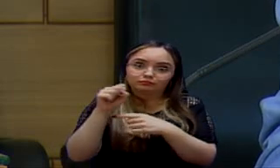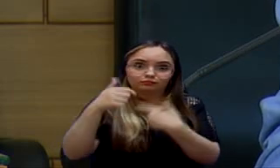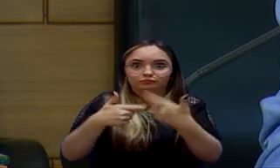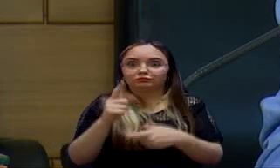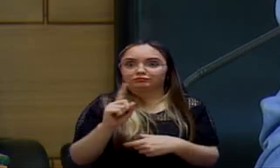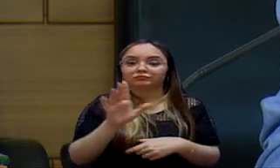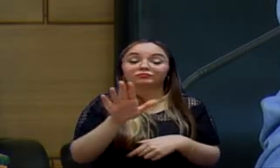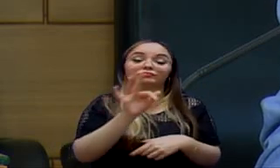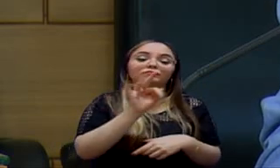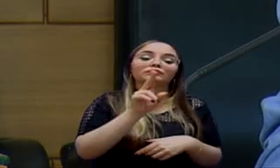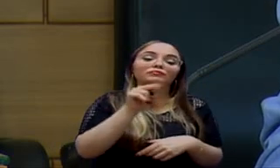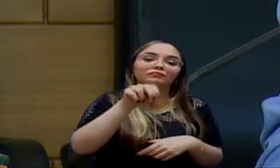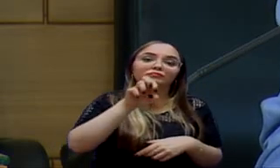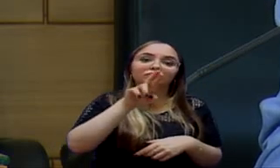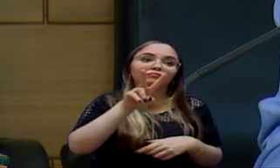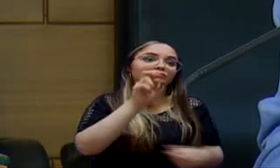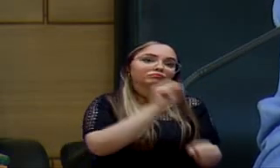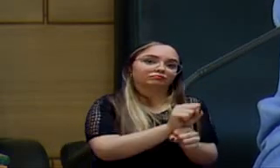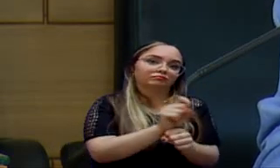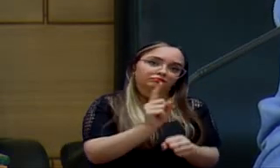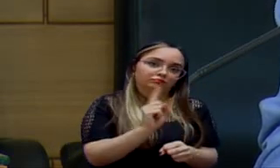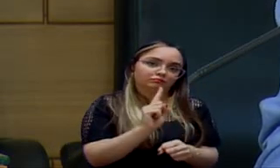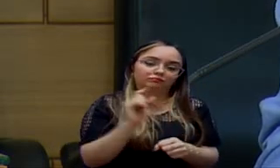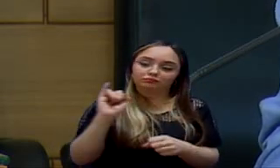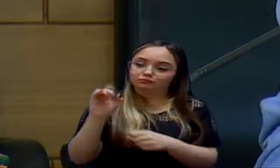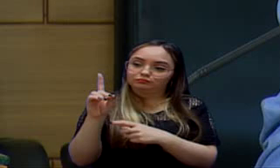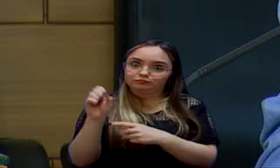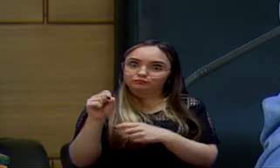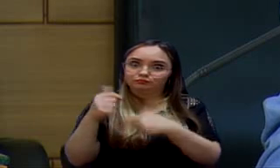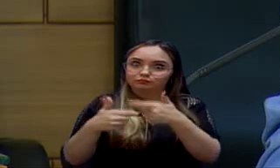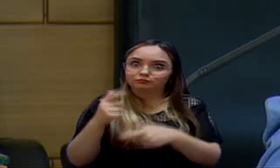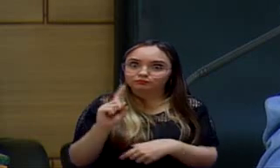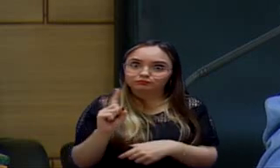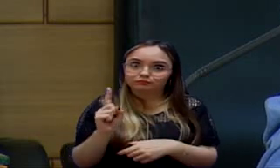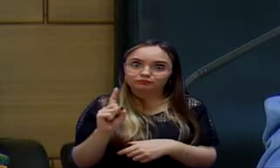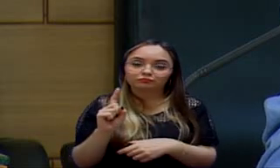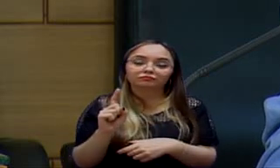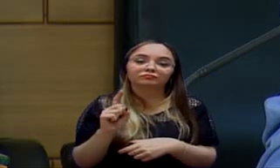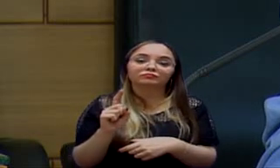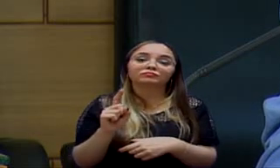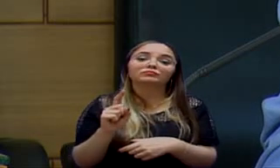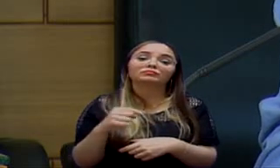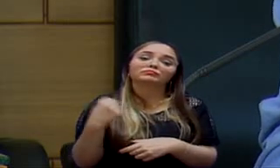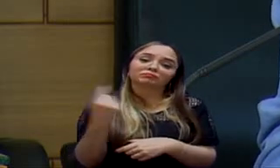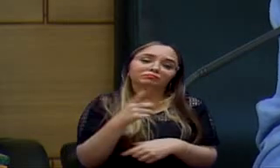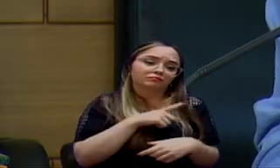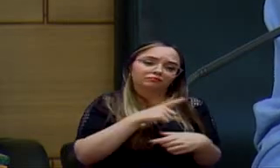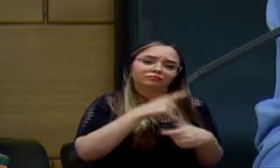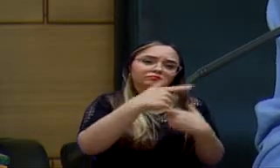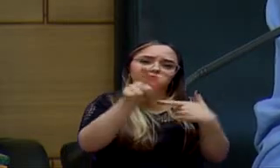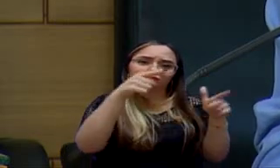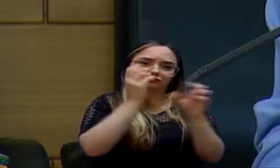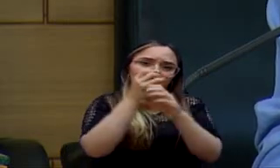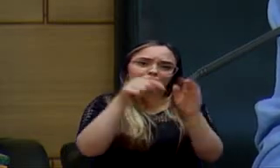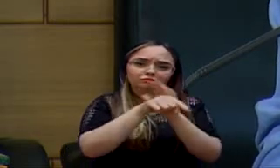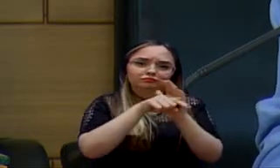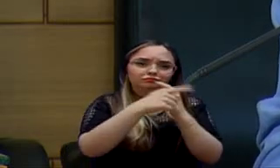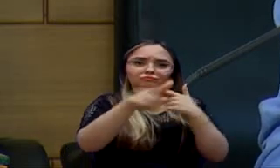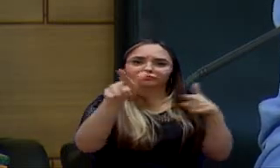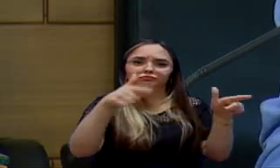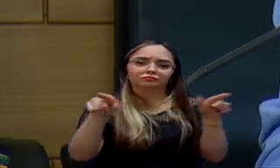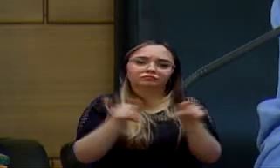a funserv não prestará da mesma maneira que o ids não prestará algum serviços nós temos outros Laboratórios